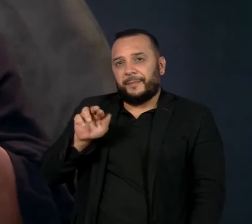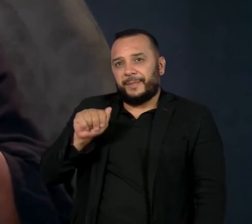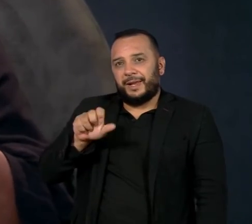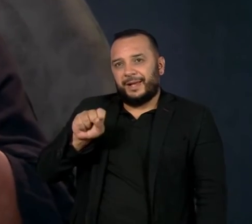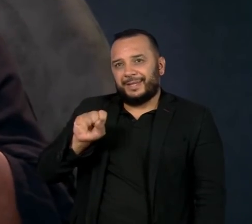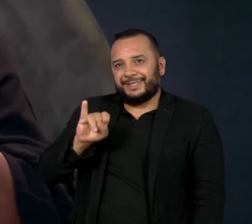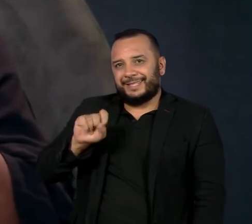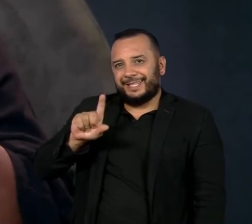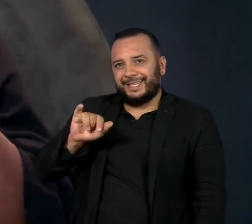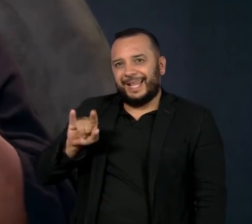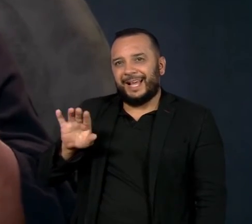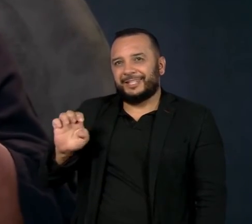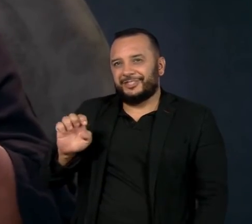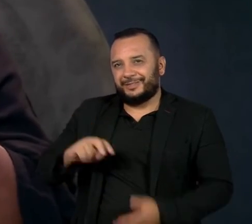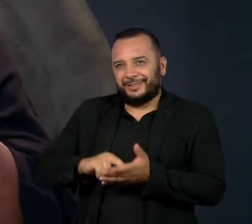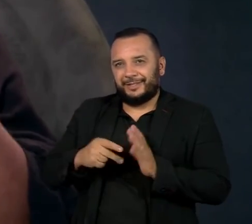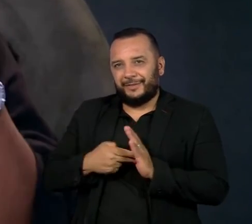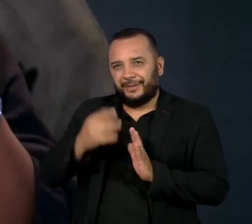pessoas negras, né?